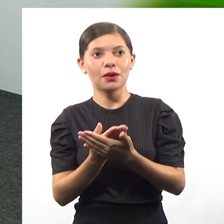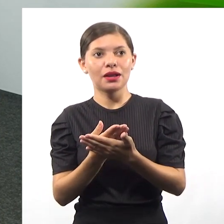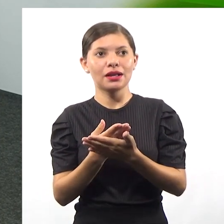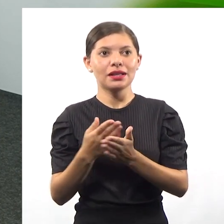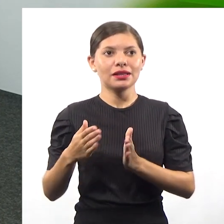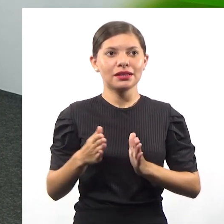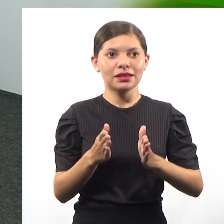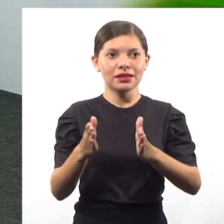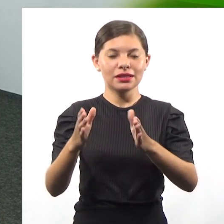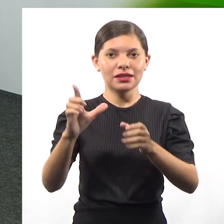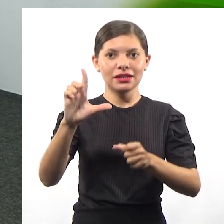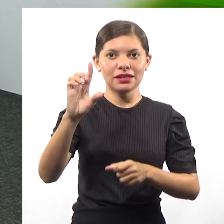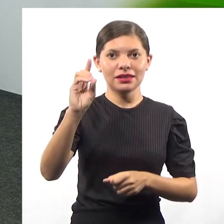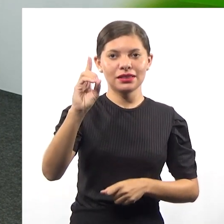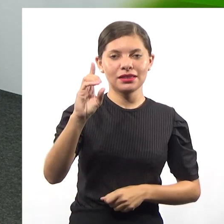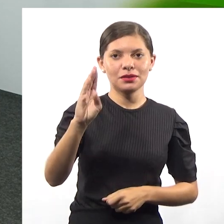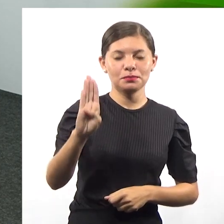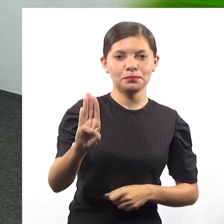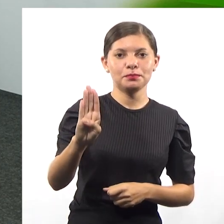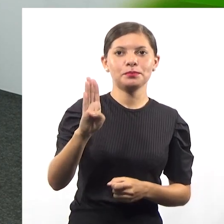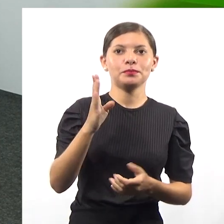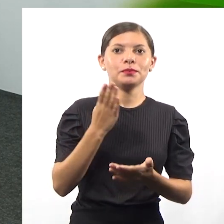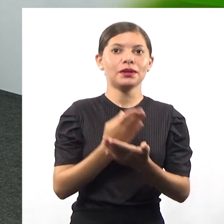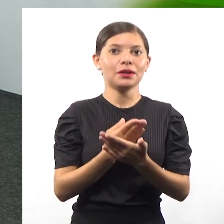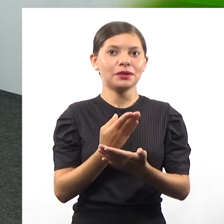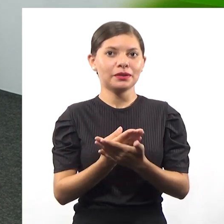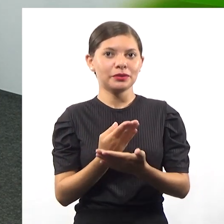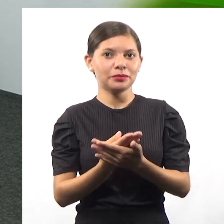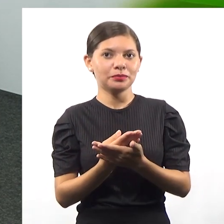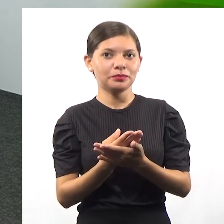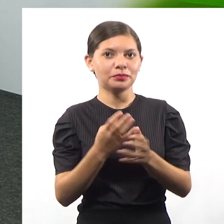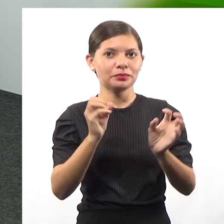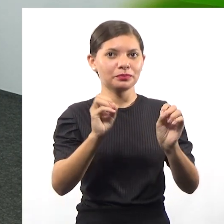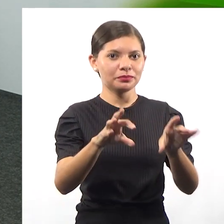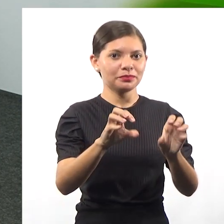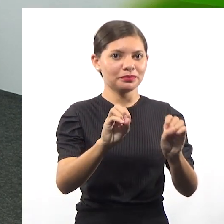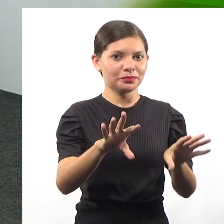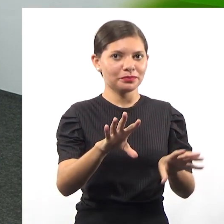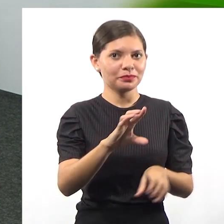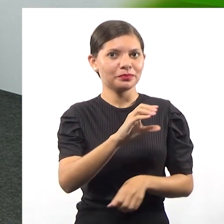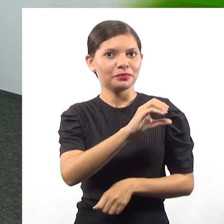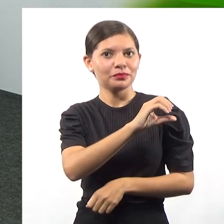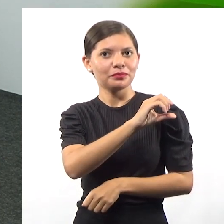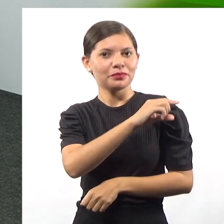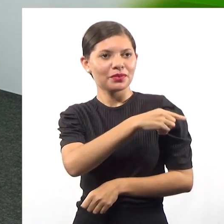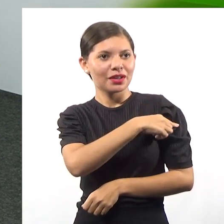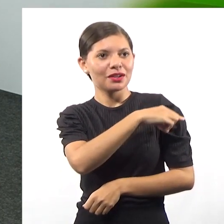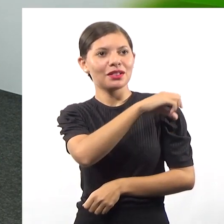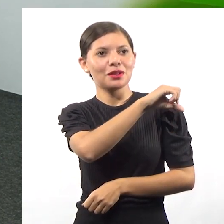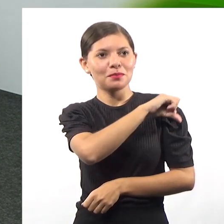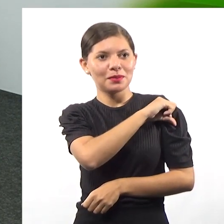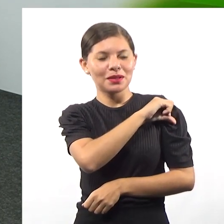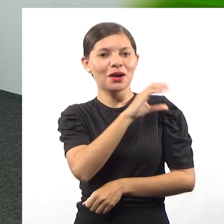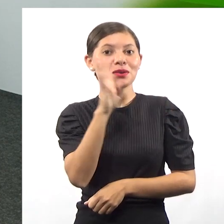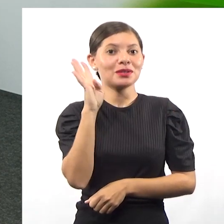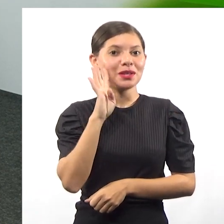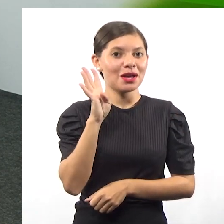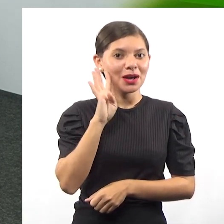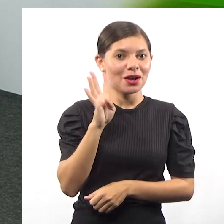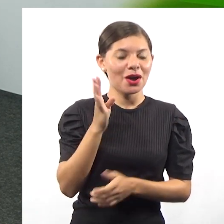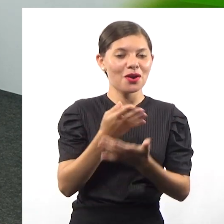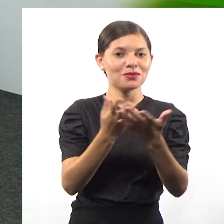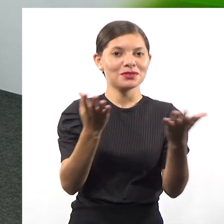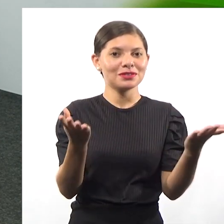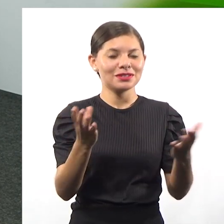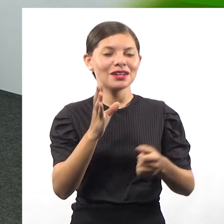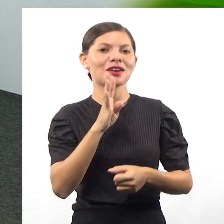e na trilha LDB, episódio Ensino Fundamental. Ai, que tudo! Se você